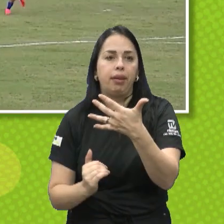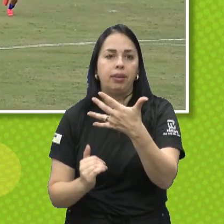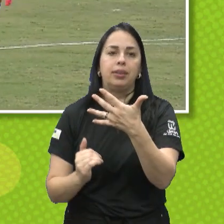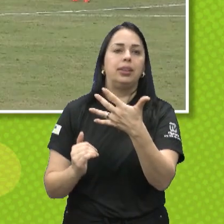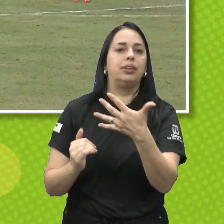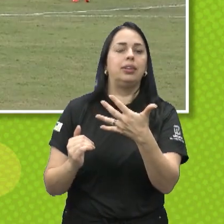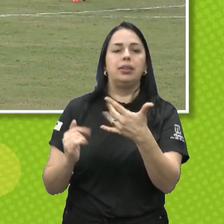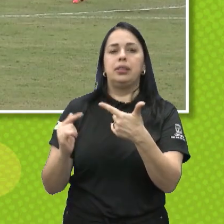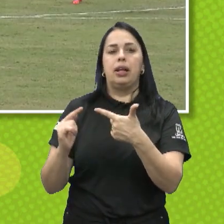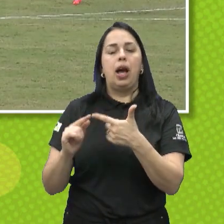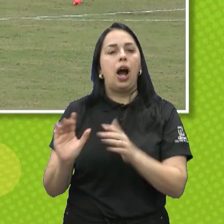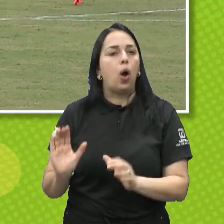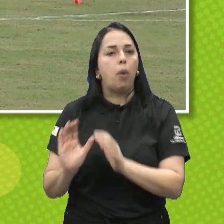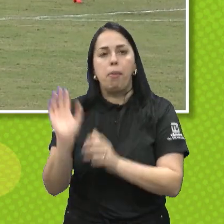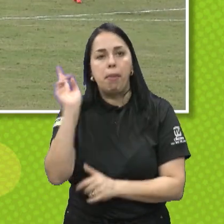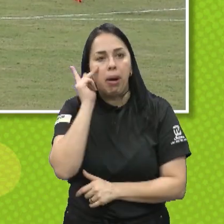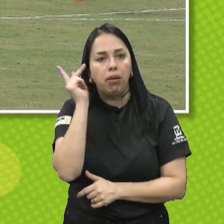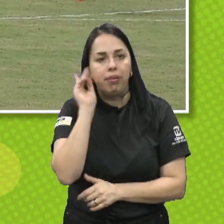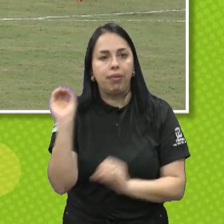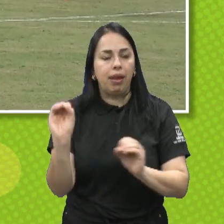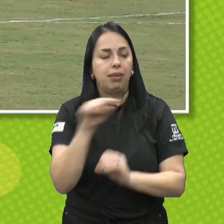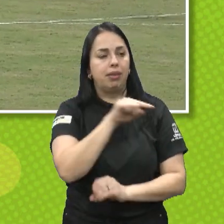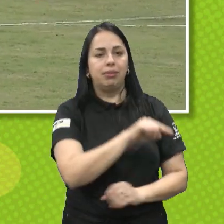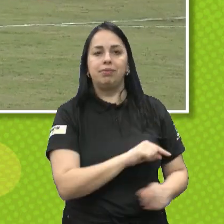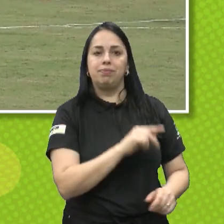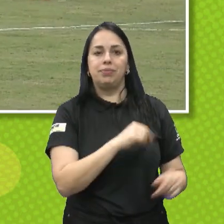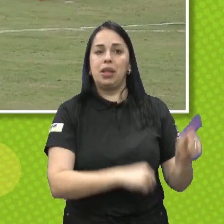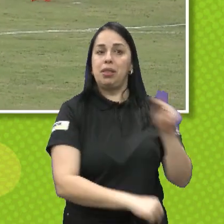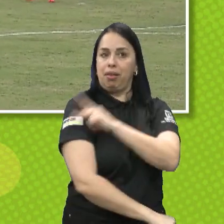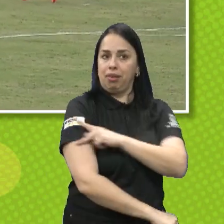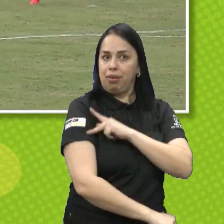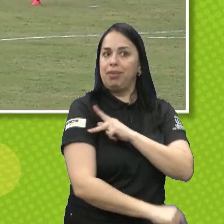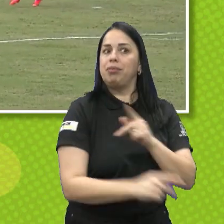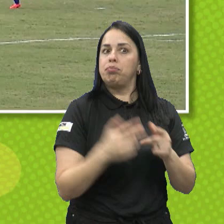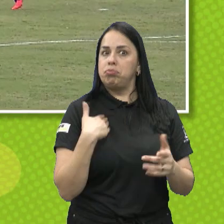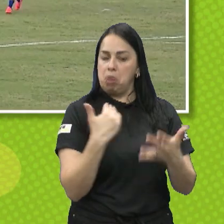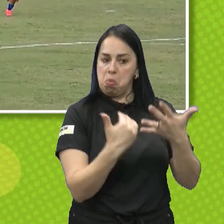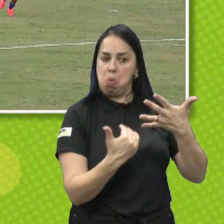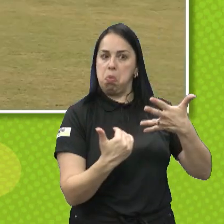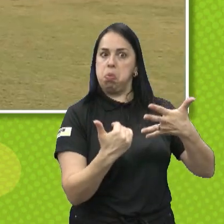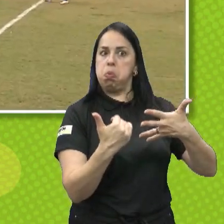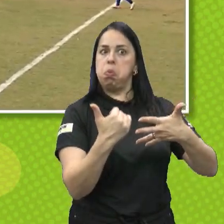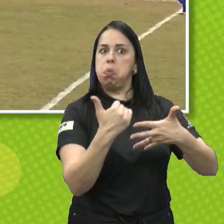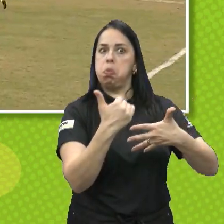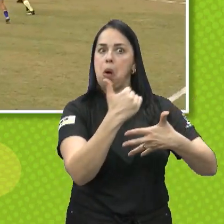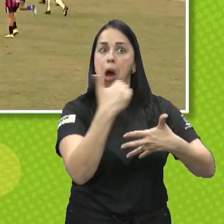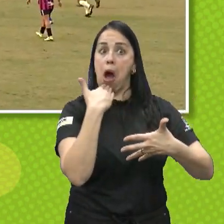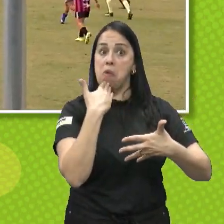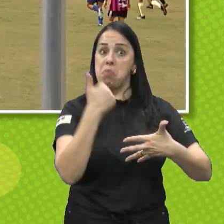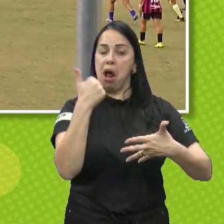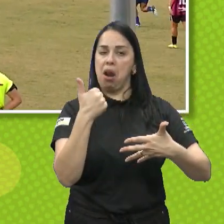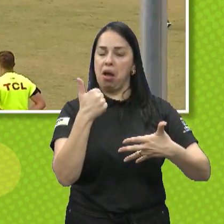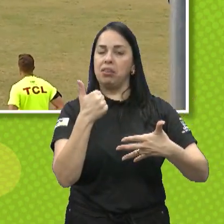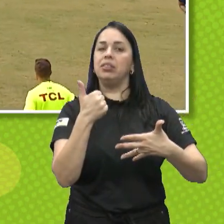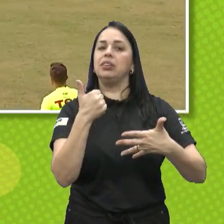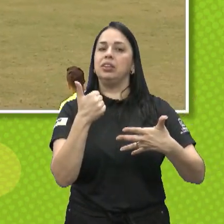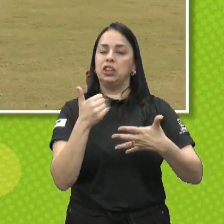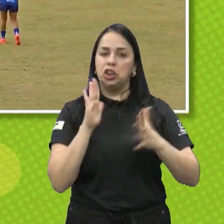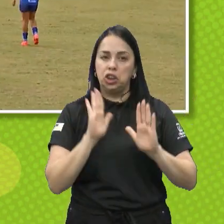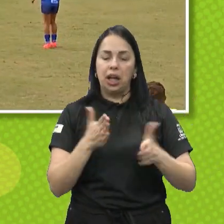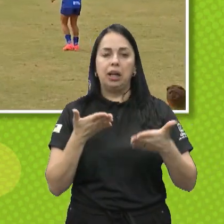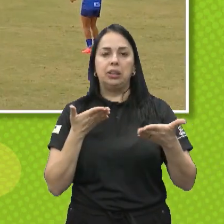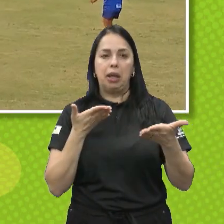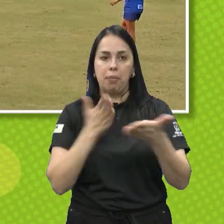o Paulista. O Atlético Piauiense está no oposto, vem fazendo a melhor temporada da sua história, né? Chegou na final da